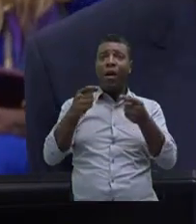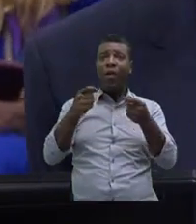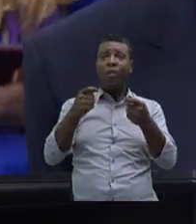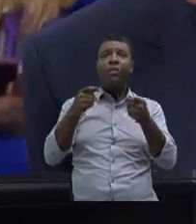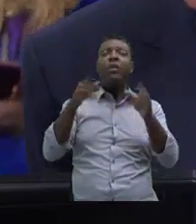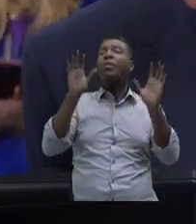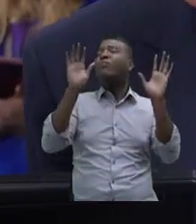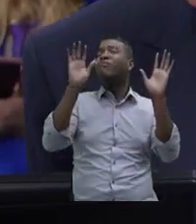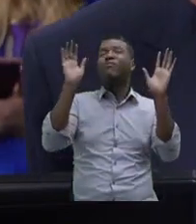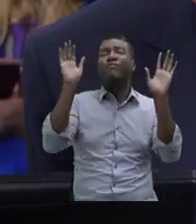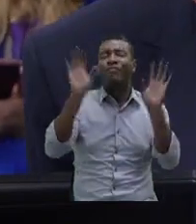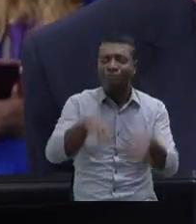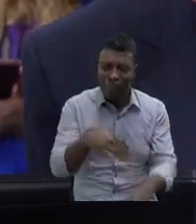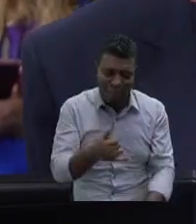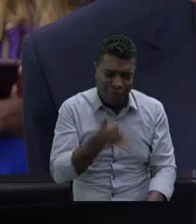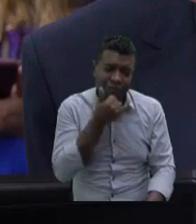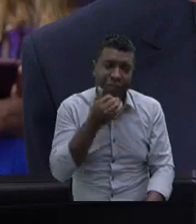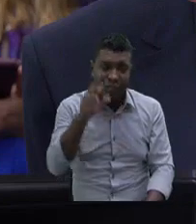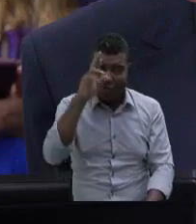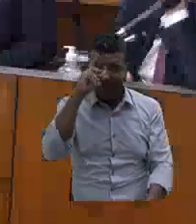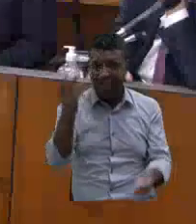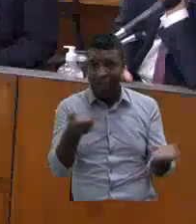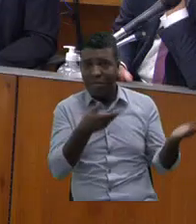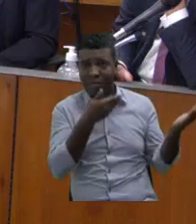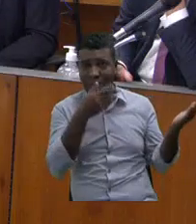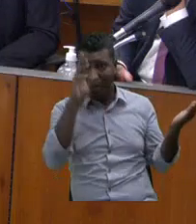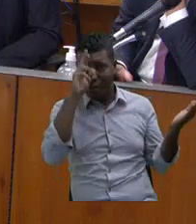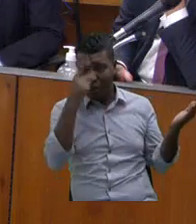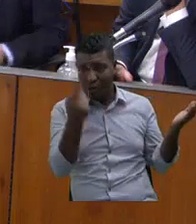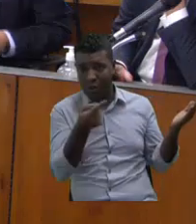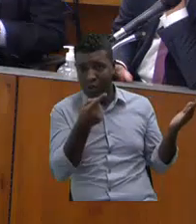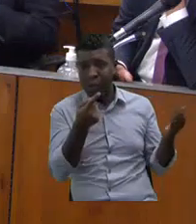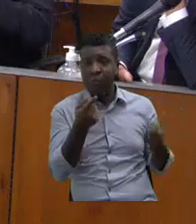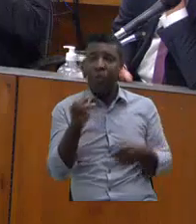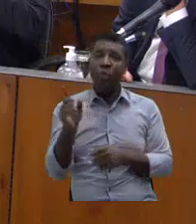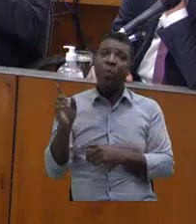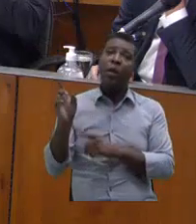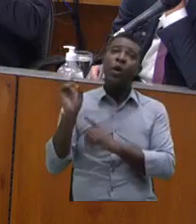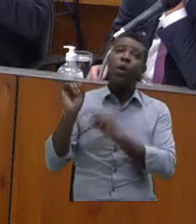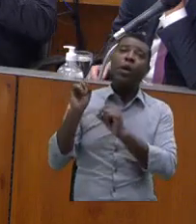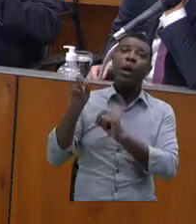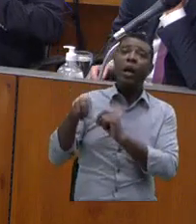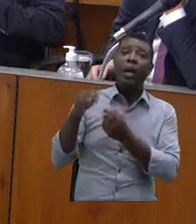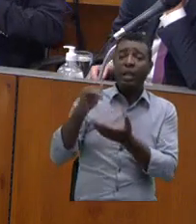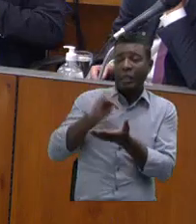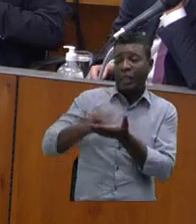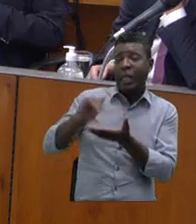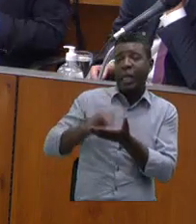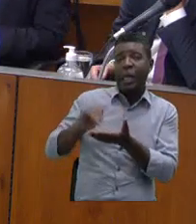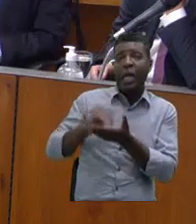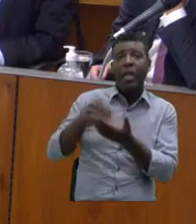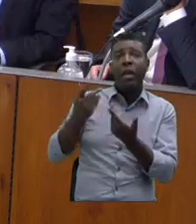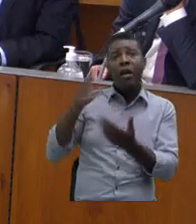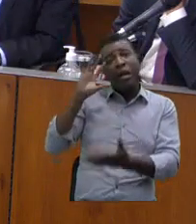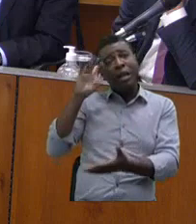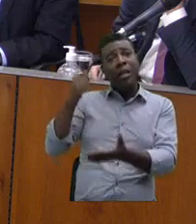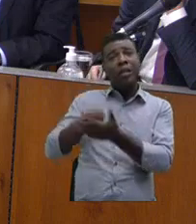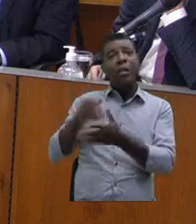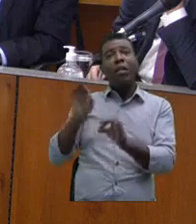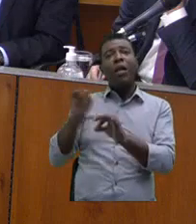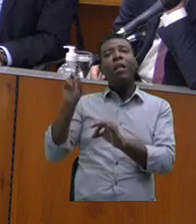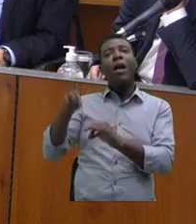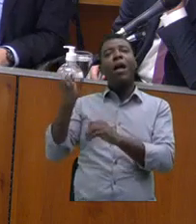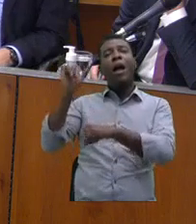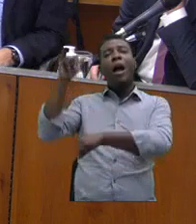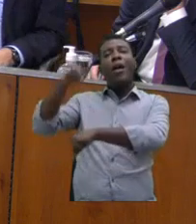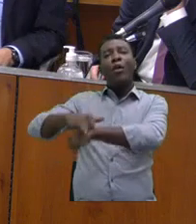Carlos Prata, desculpa, a questão do aeroporto Carlos Prata sendo desativado. Se a nossa secretaria tem oposição, a posição do governo do